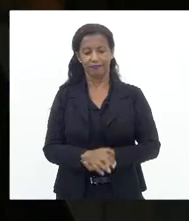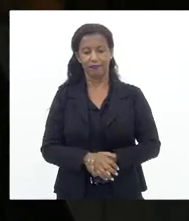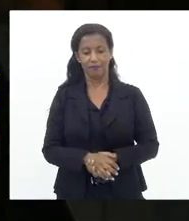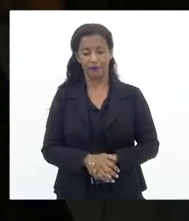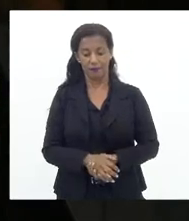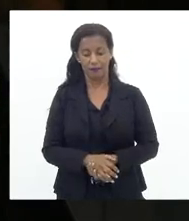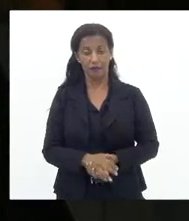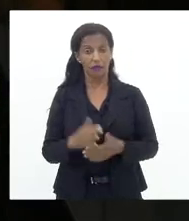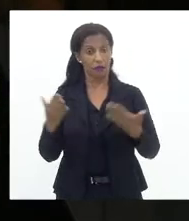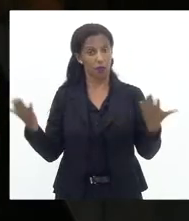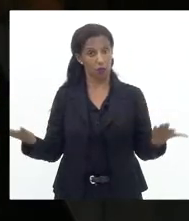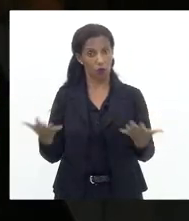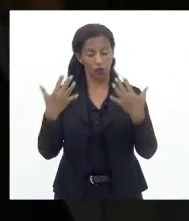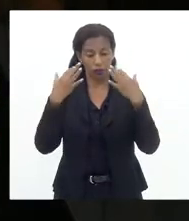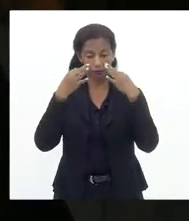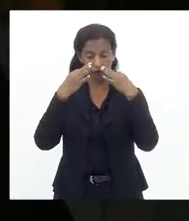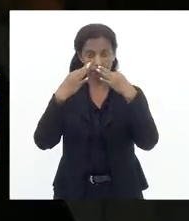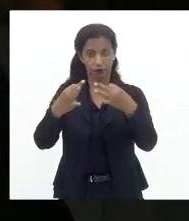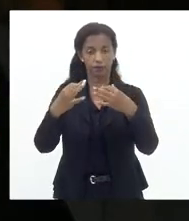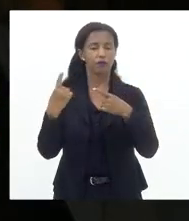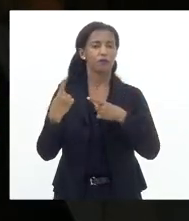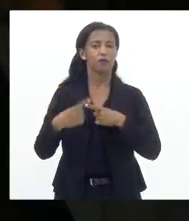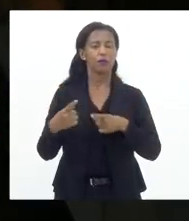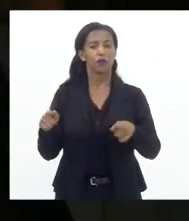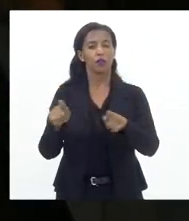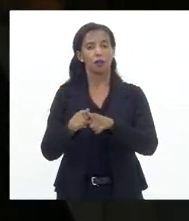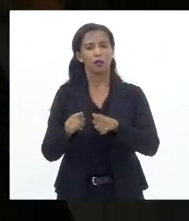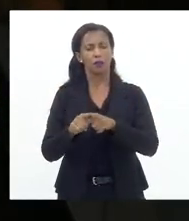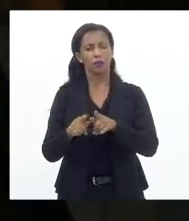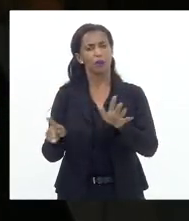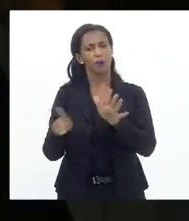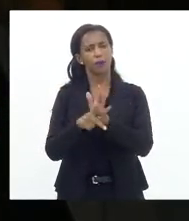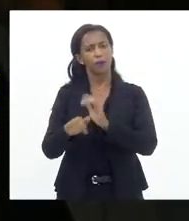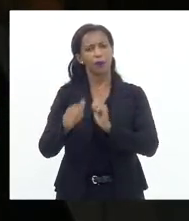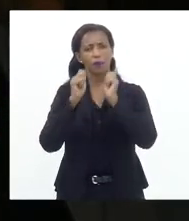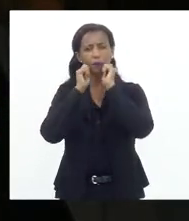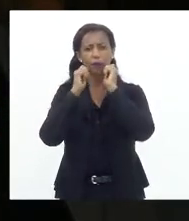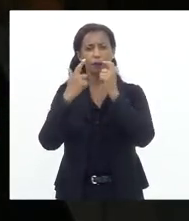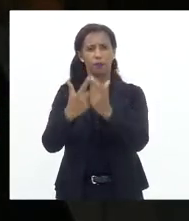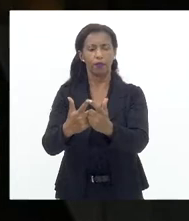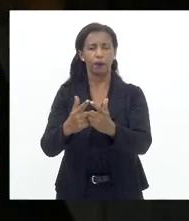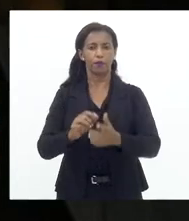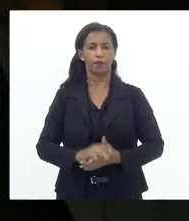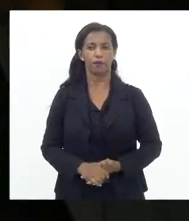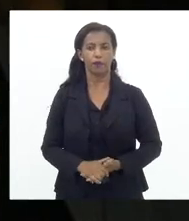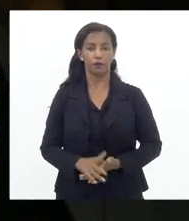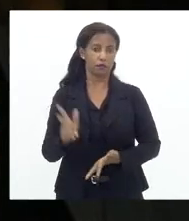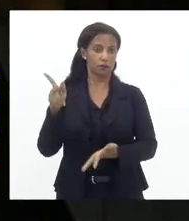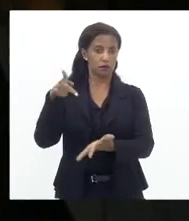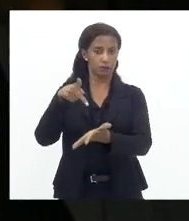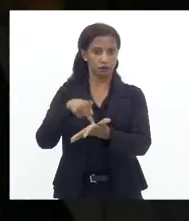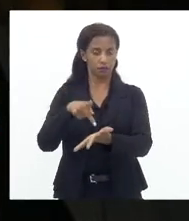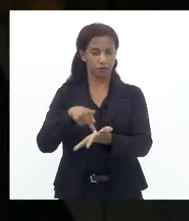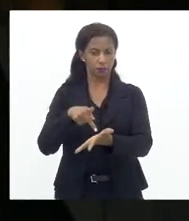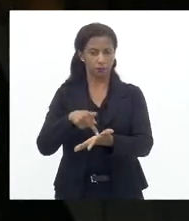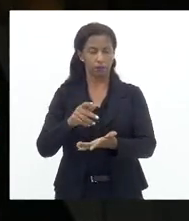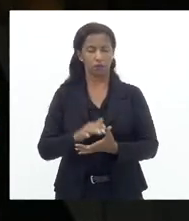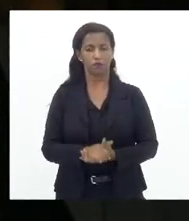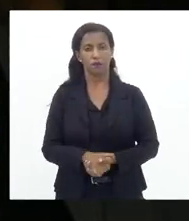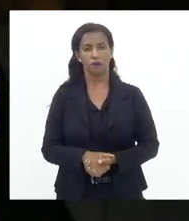Ah e tô chamando atenção é porque também cada O parlamento exatamente